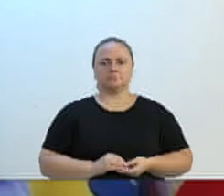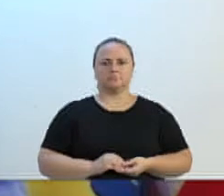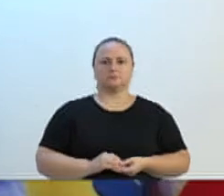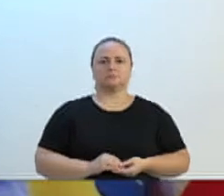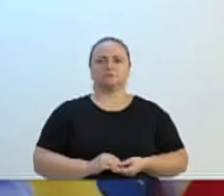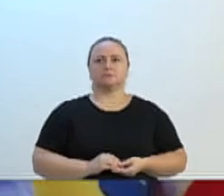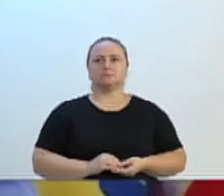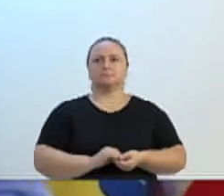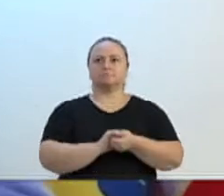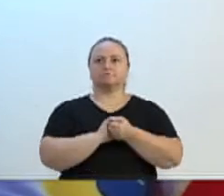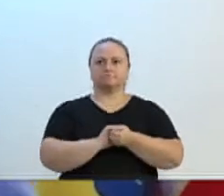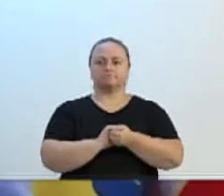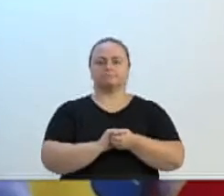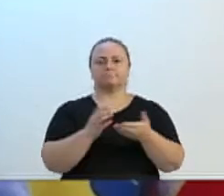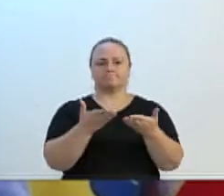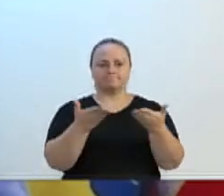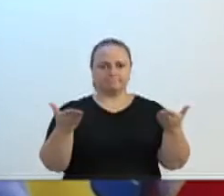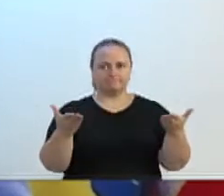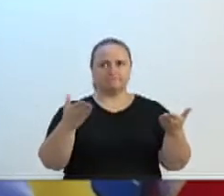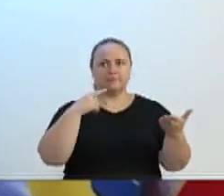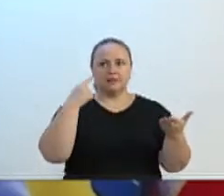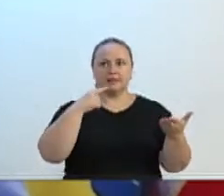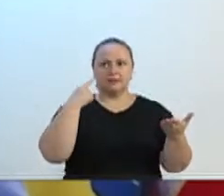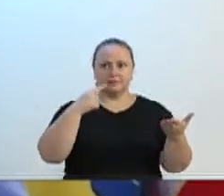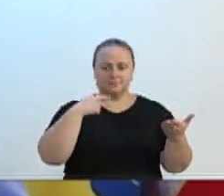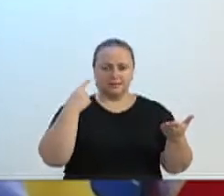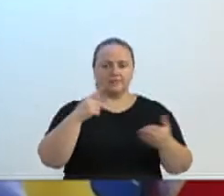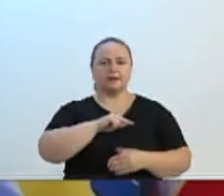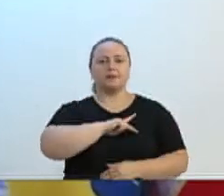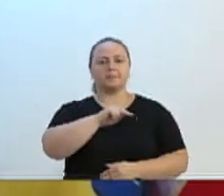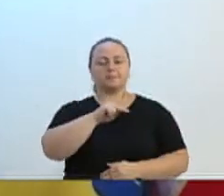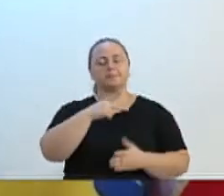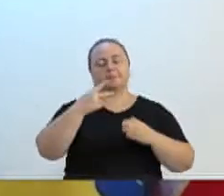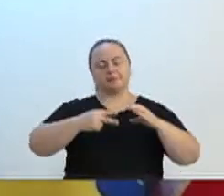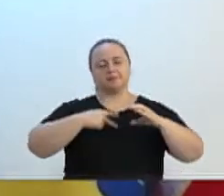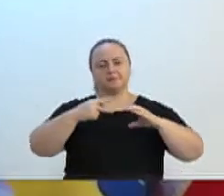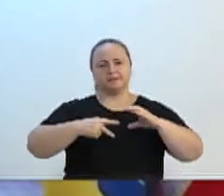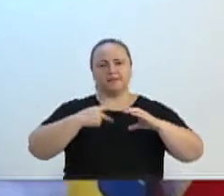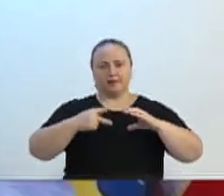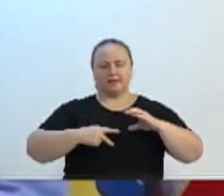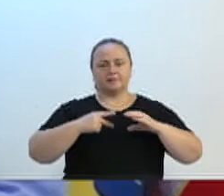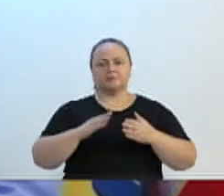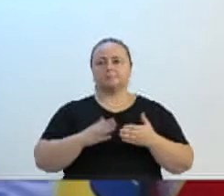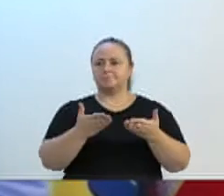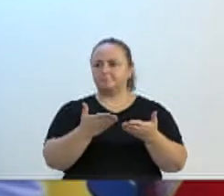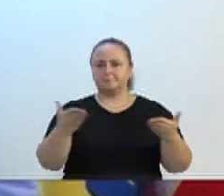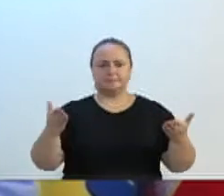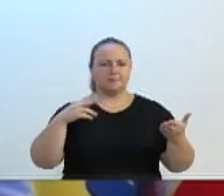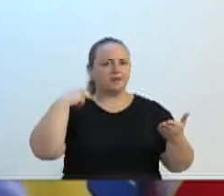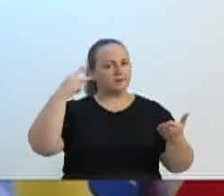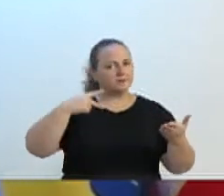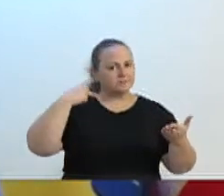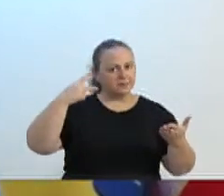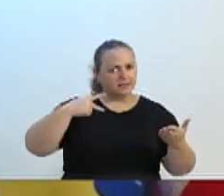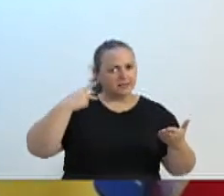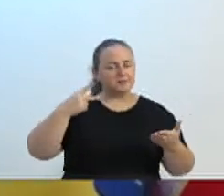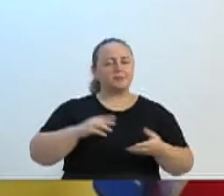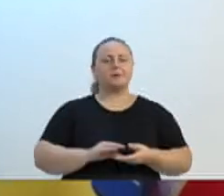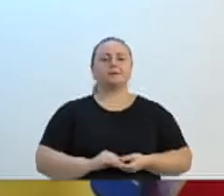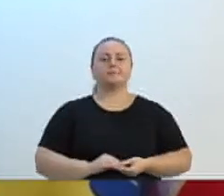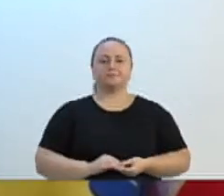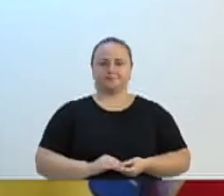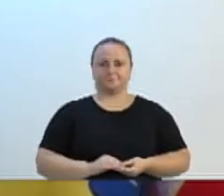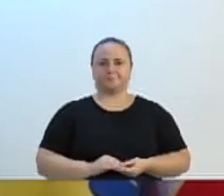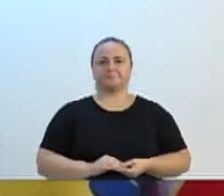ao vereador Marcelo Lanzarin, presidente da Casa, aos demais vereadores, também